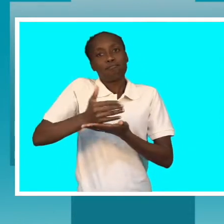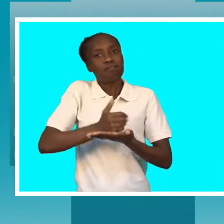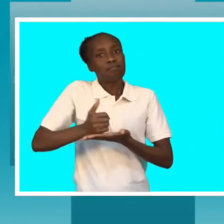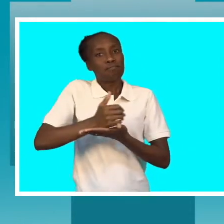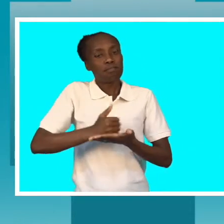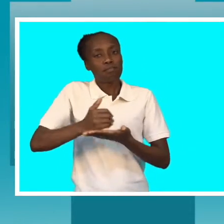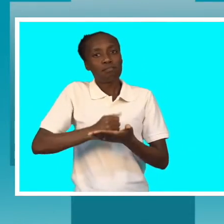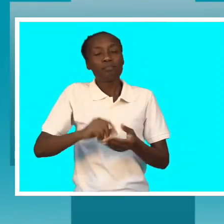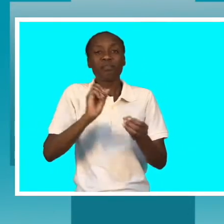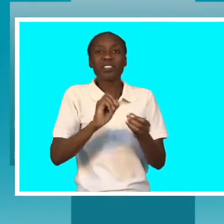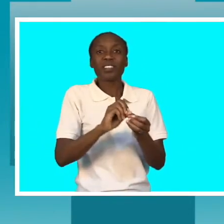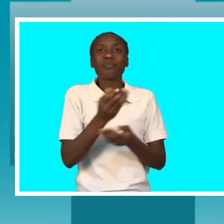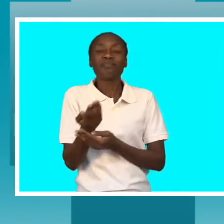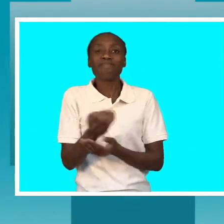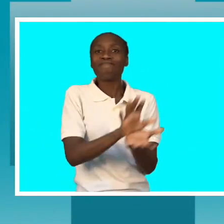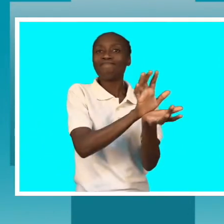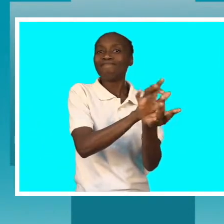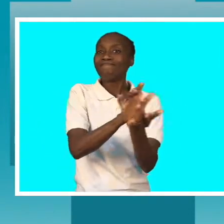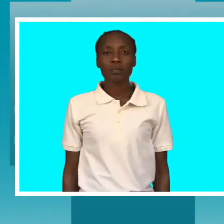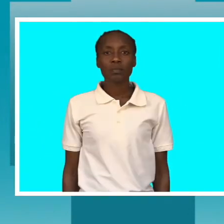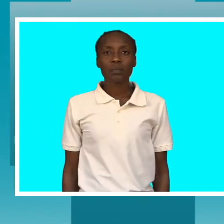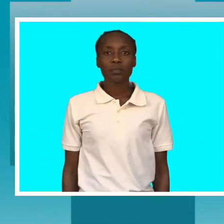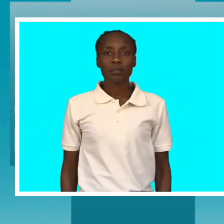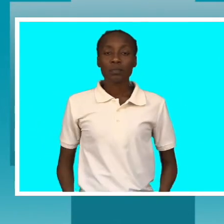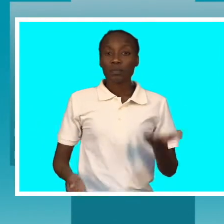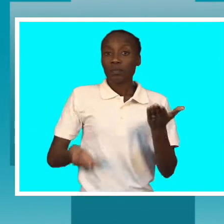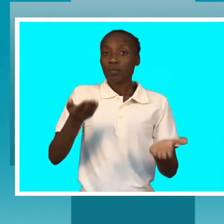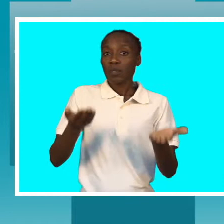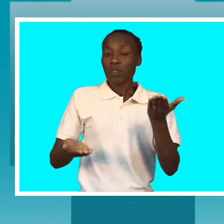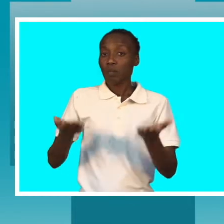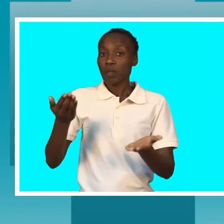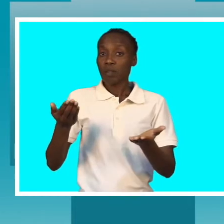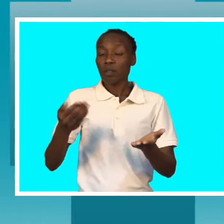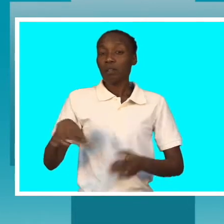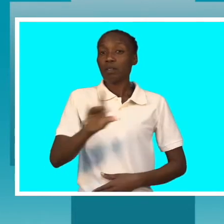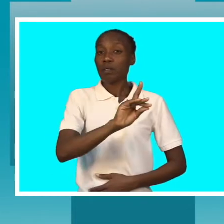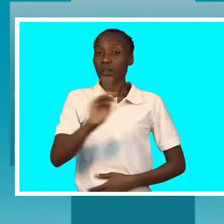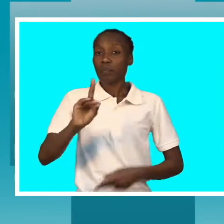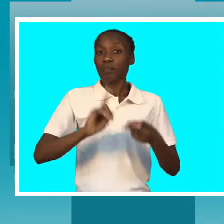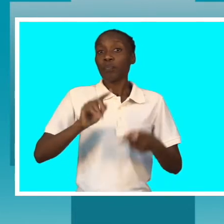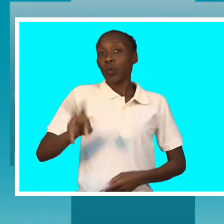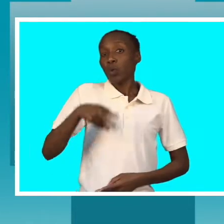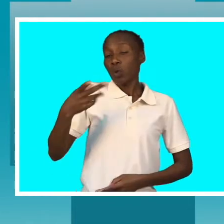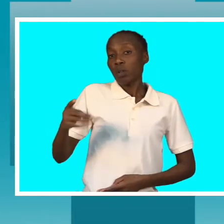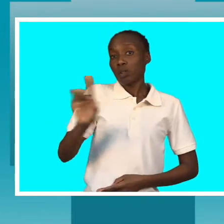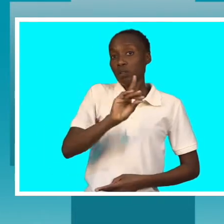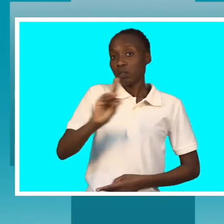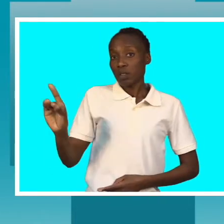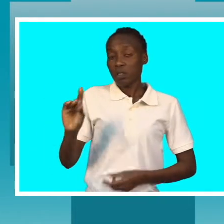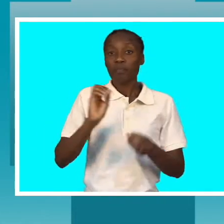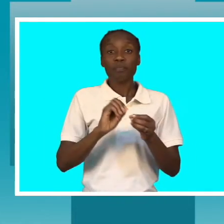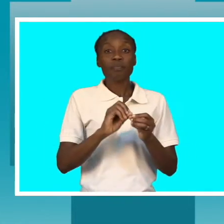e deixar de praticar a minicidade. A gente depende do deficiente, né? Outro deficiente